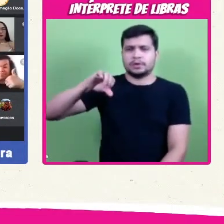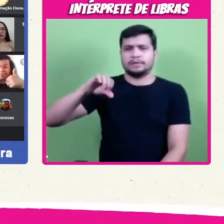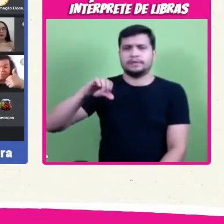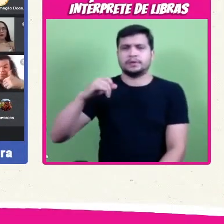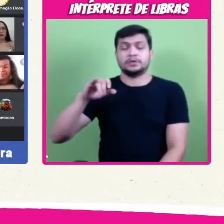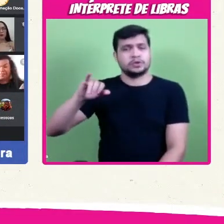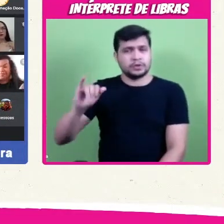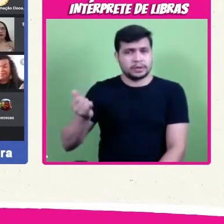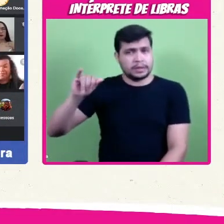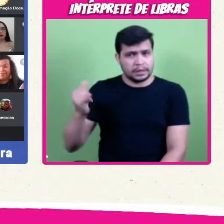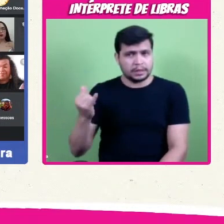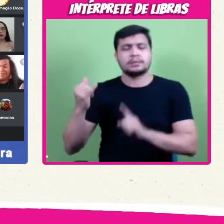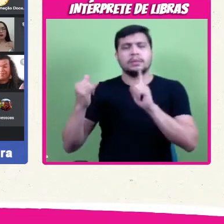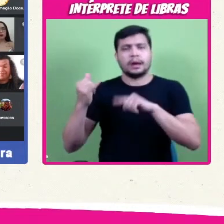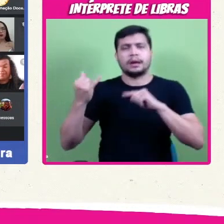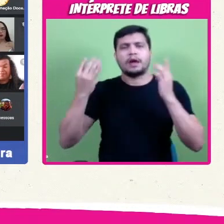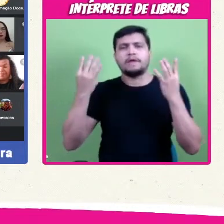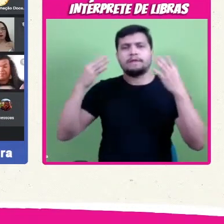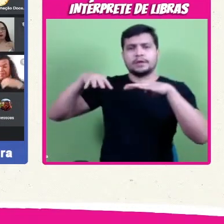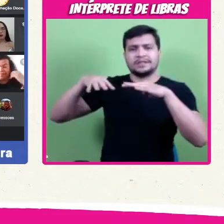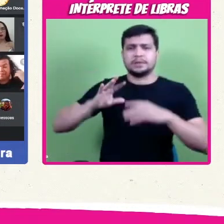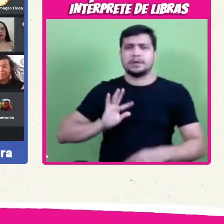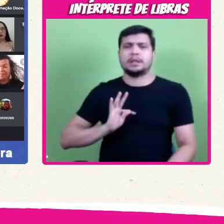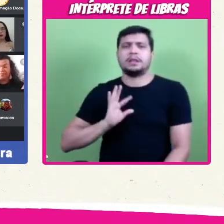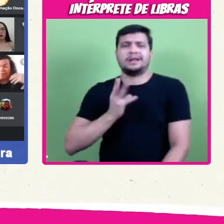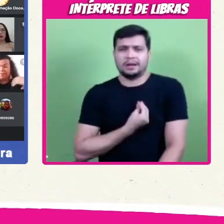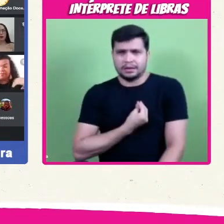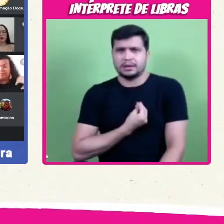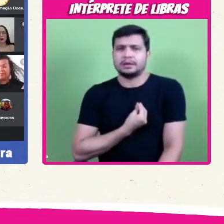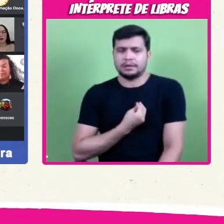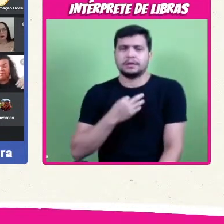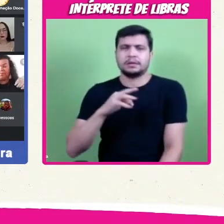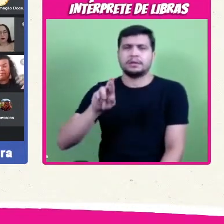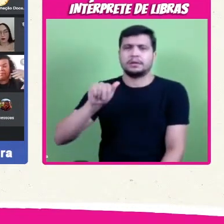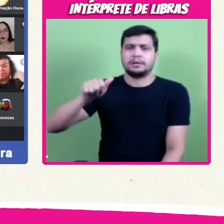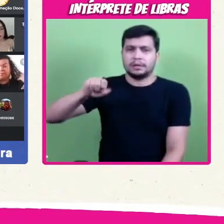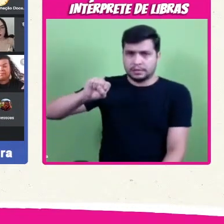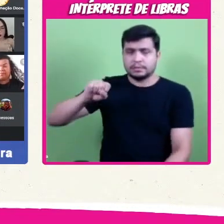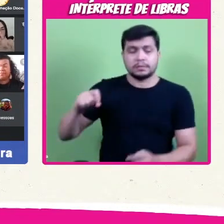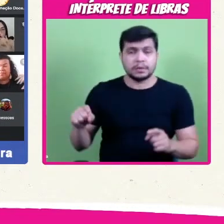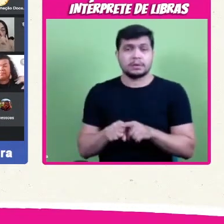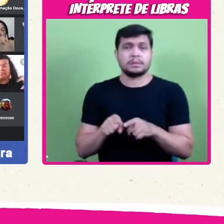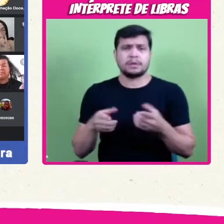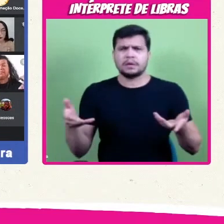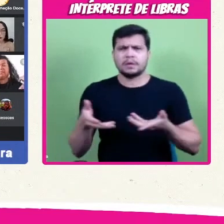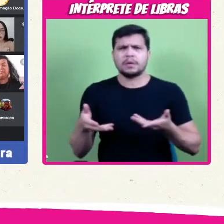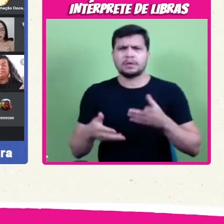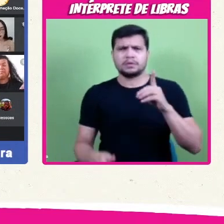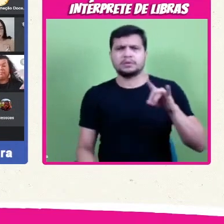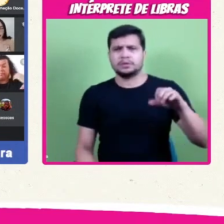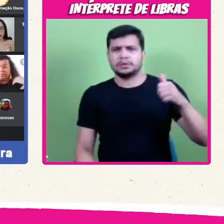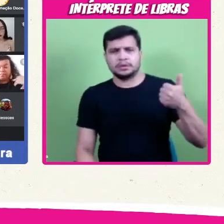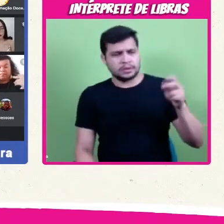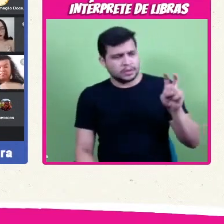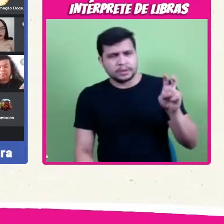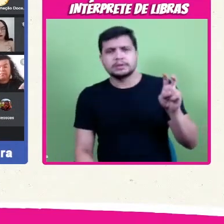de janeiro, dia da visibilidade trans. E temos também agora, no dia 15, o Dia